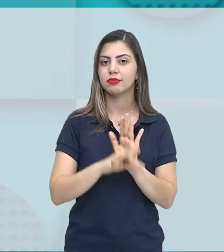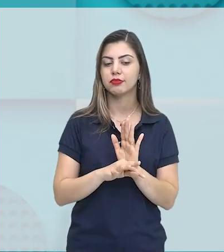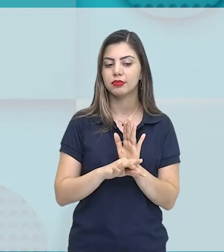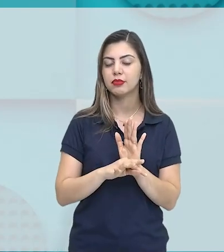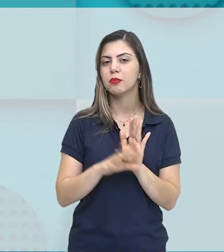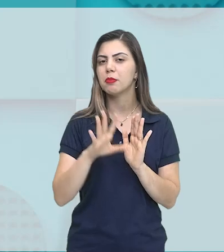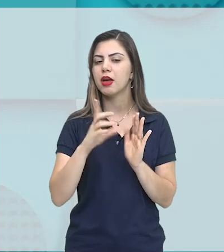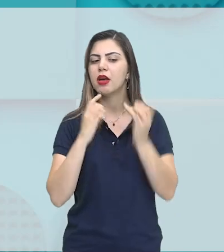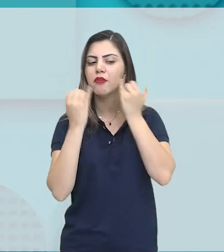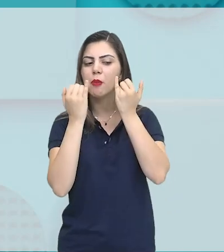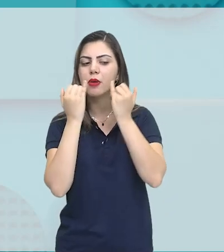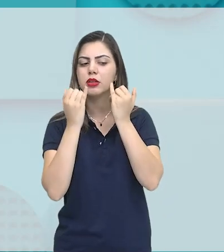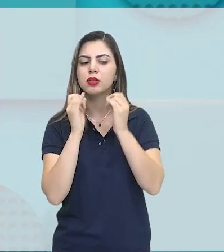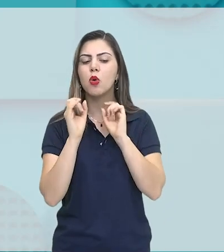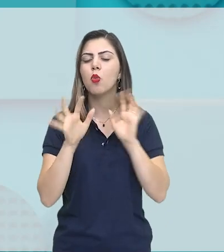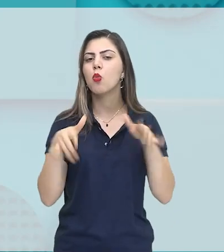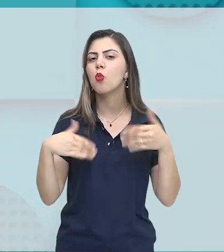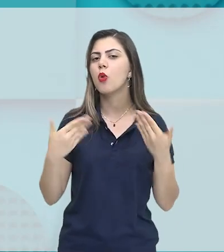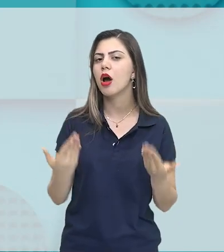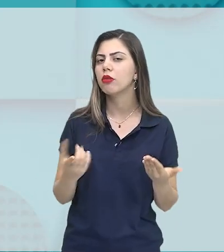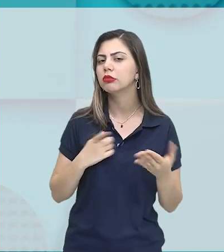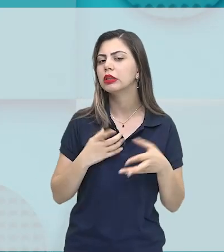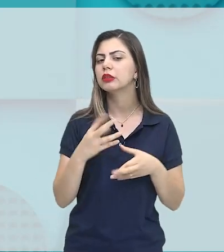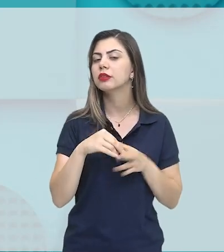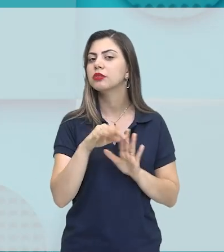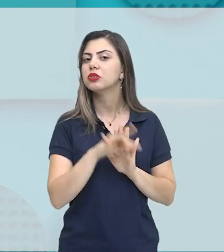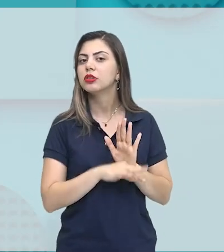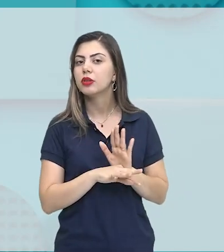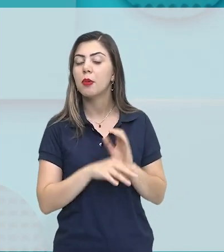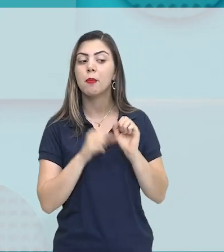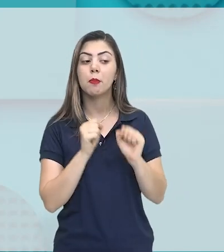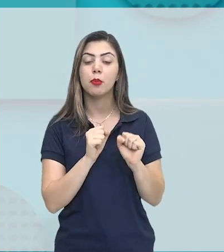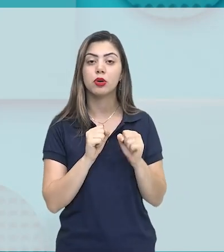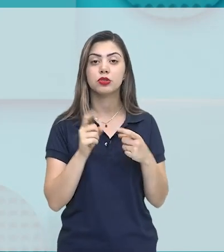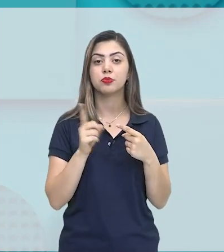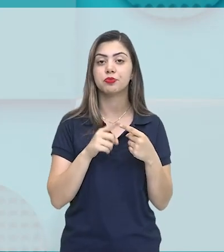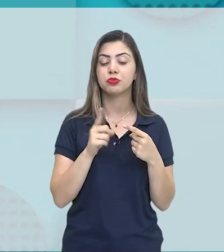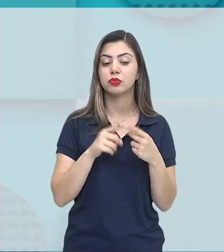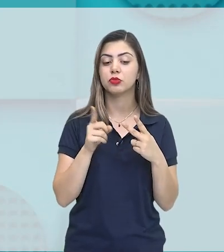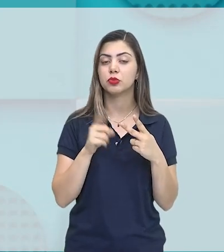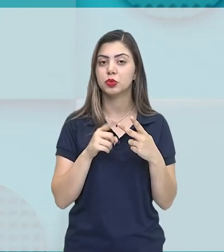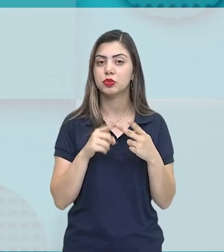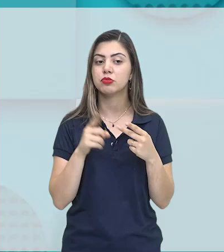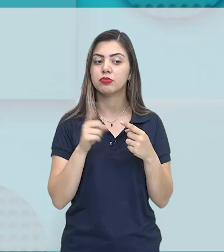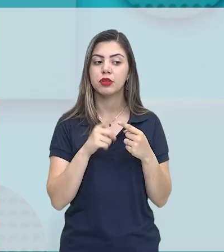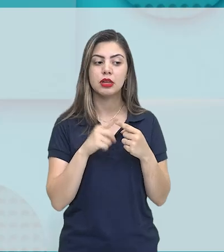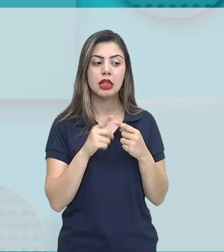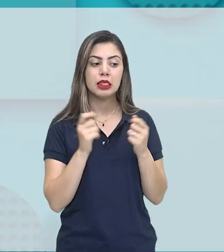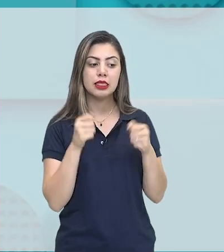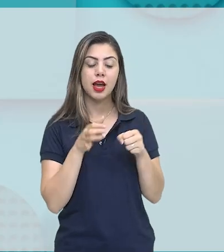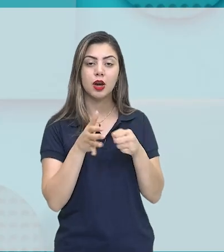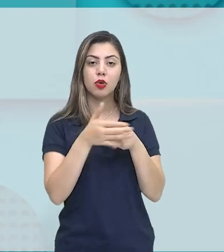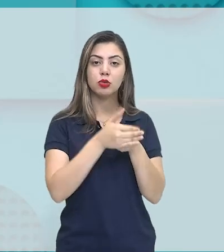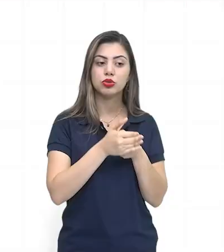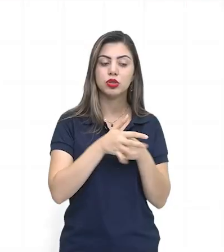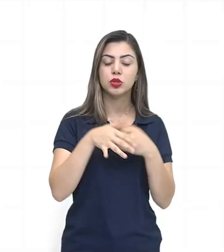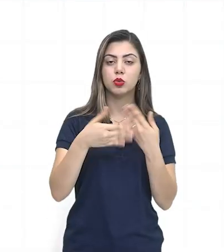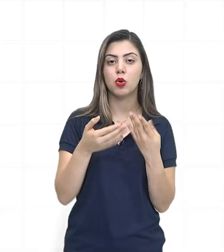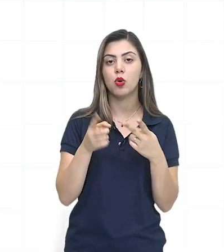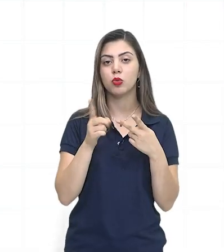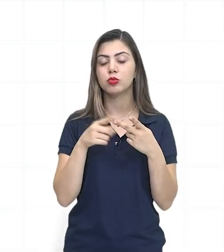texto traz. Essas informações, elas podem ser implícitas ou explícitas. Vamos compreender